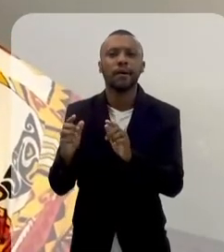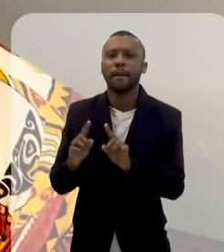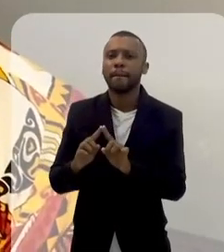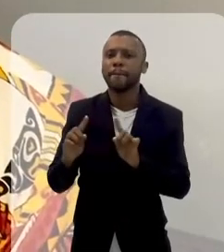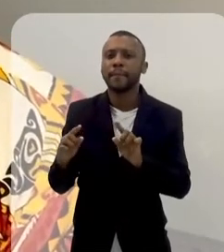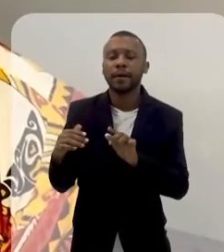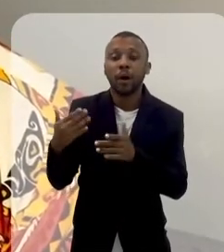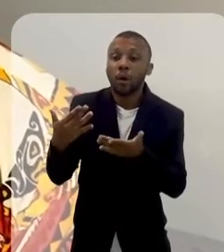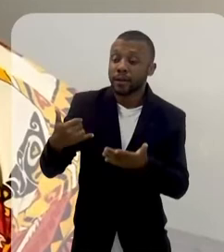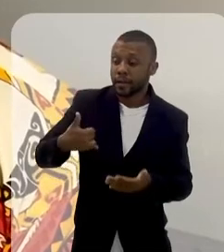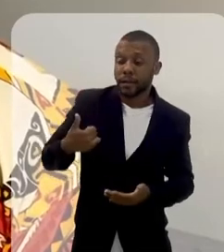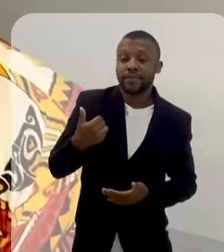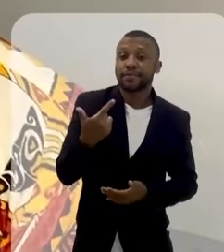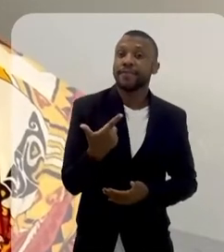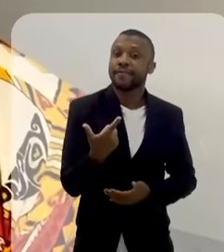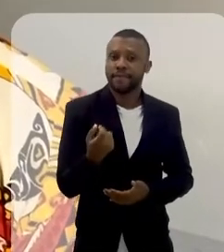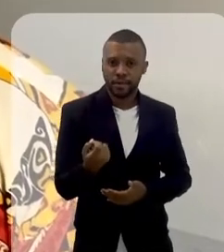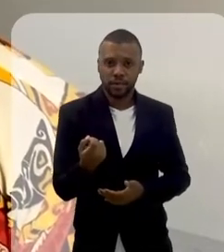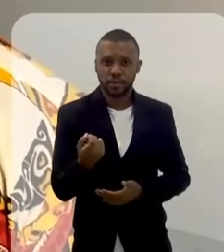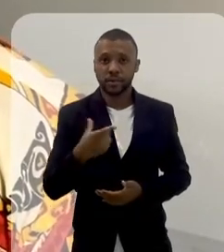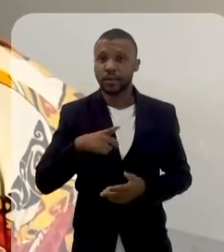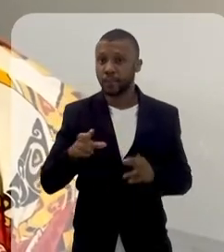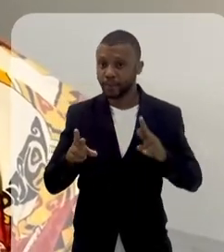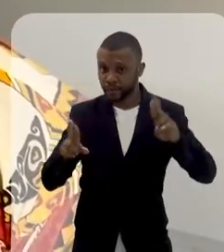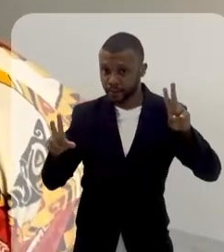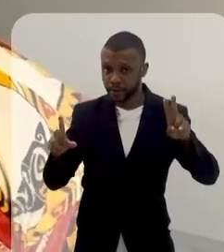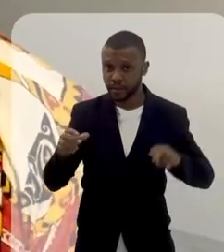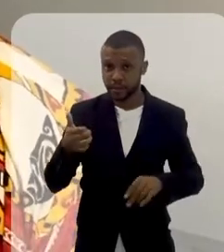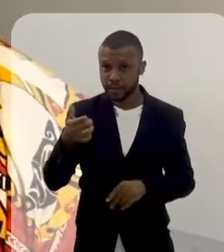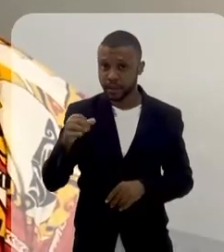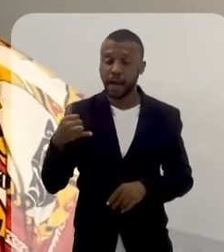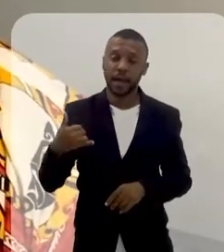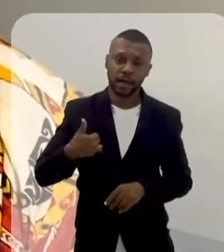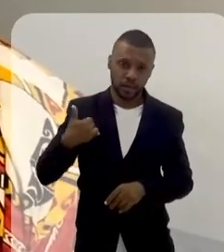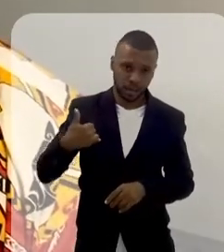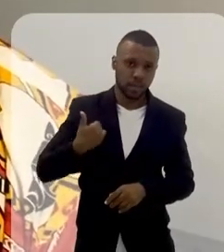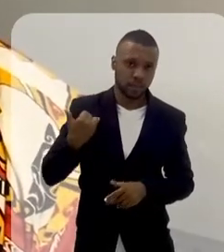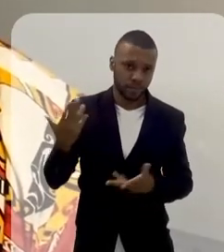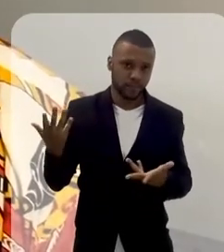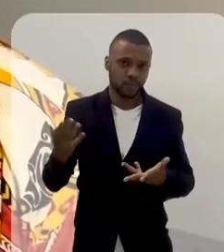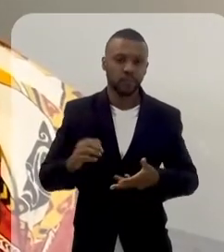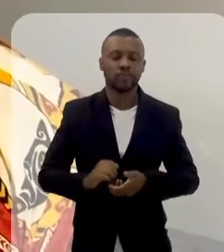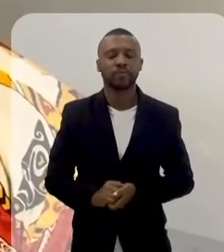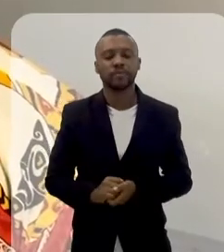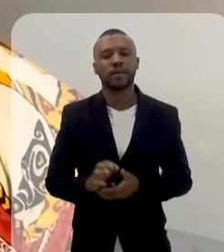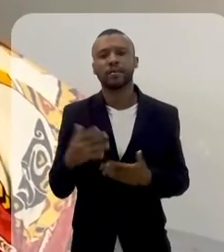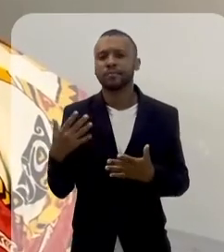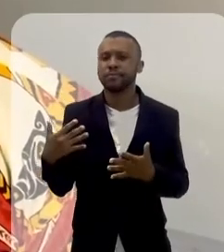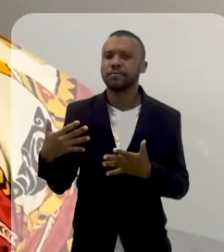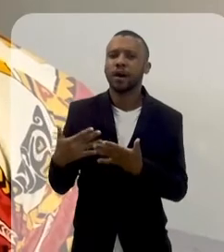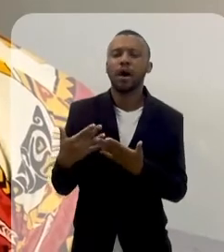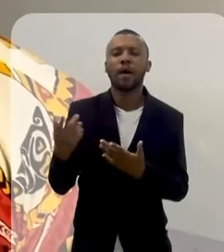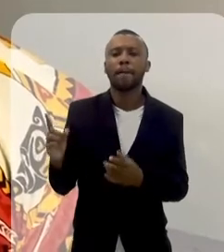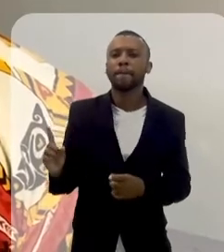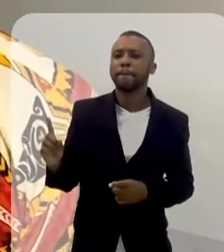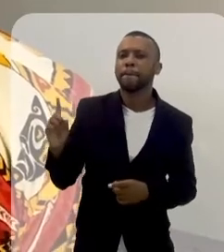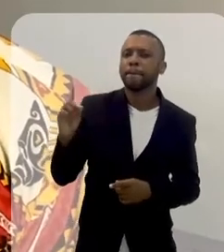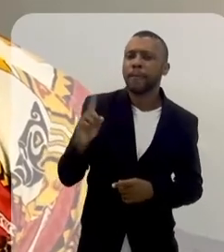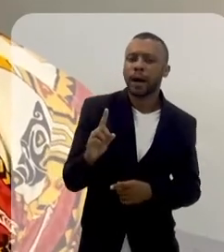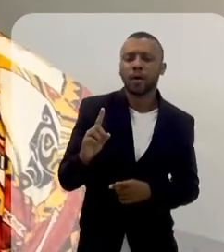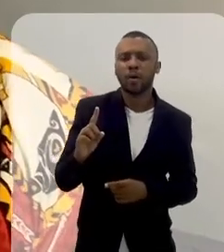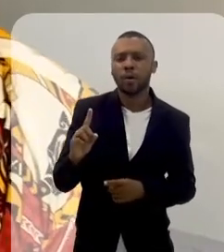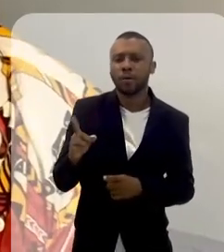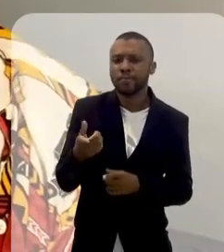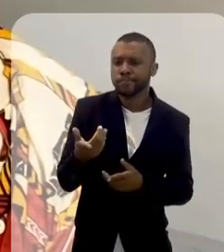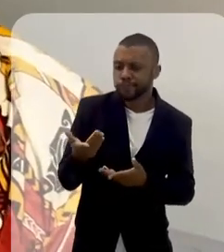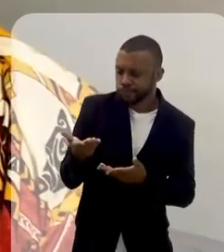bebe. Mas aí, hoje ele tem 20, né? Ele tem 20 anos, tem uma diferença de 10 anos de idade. E aí parou um